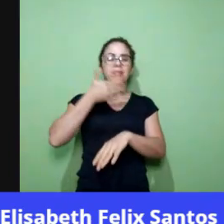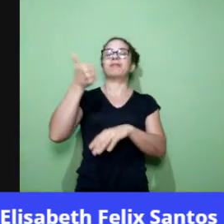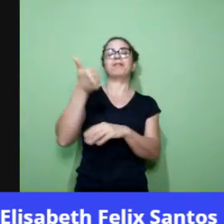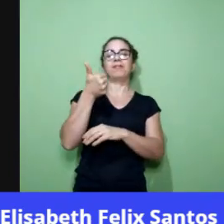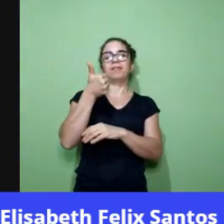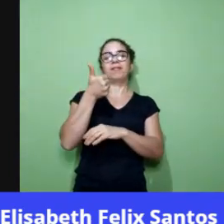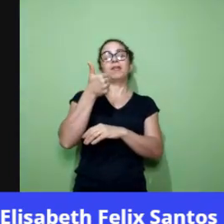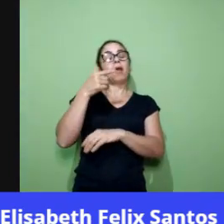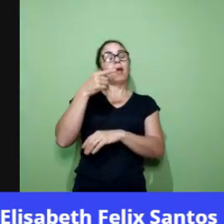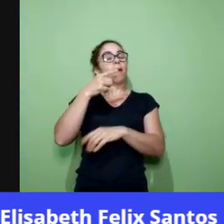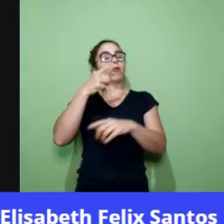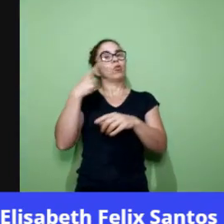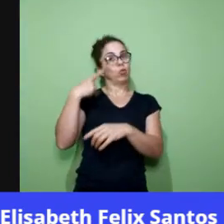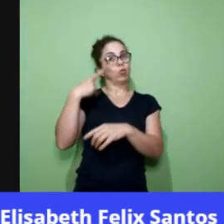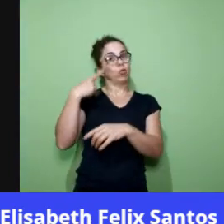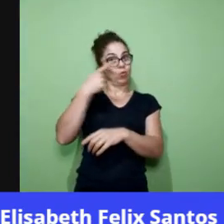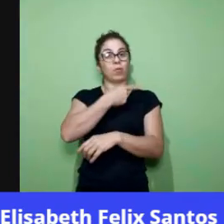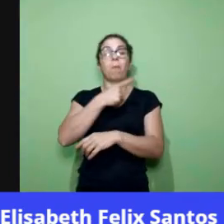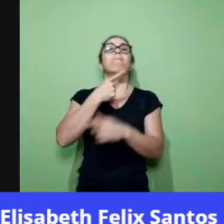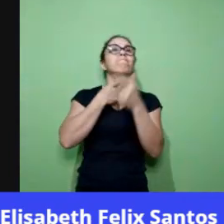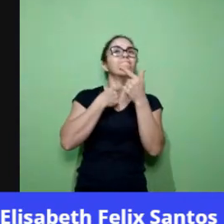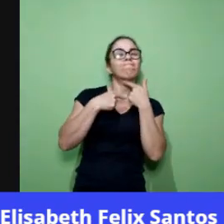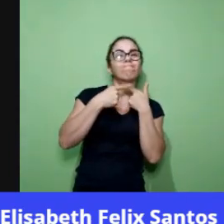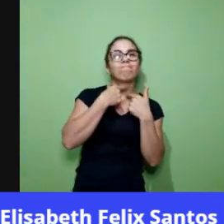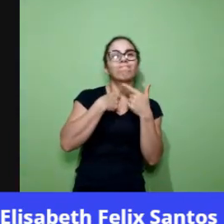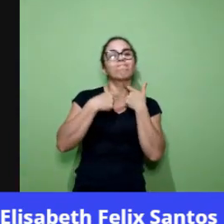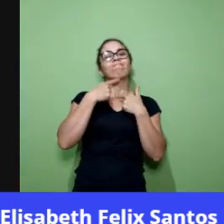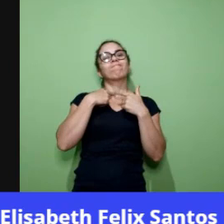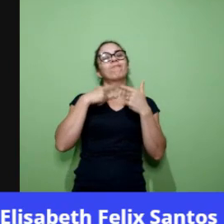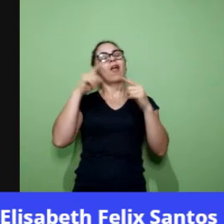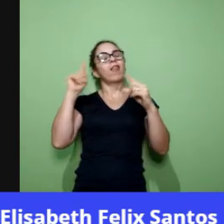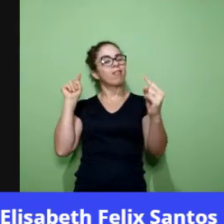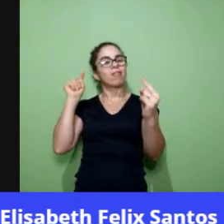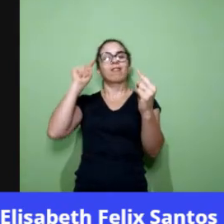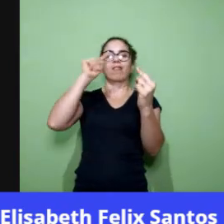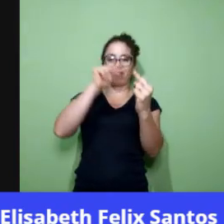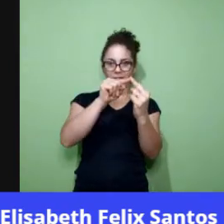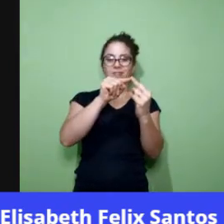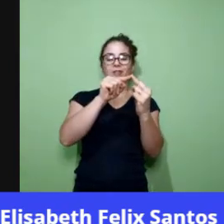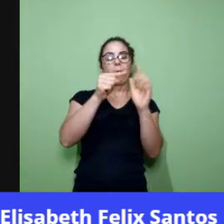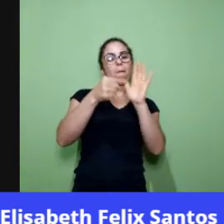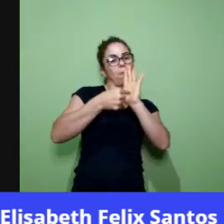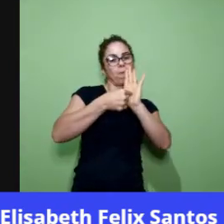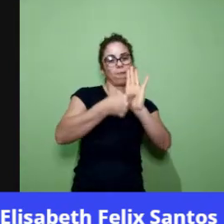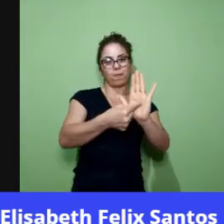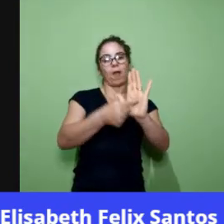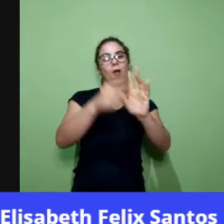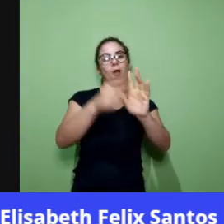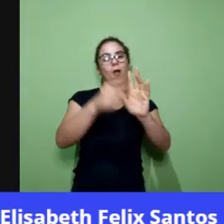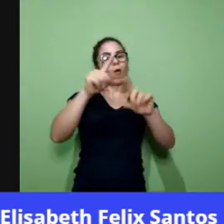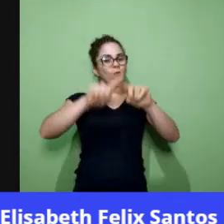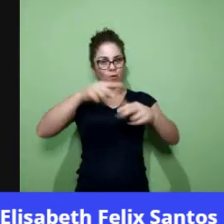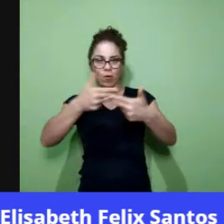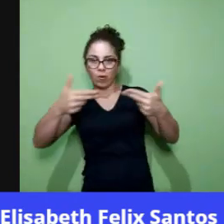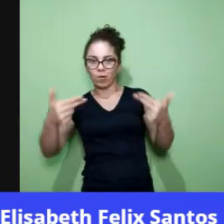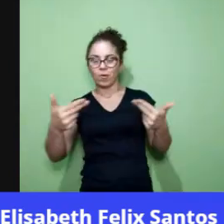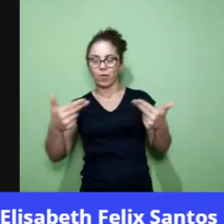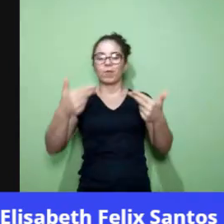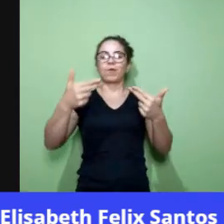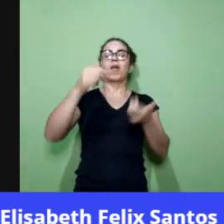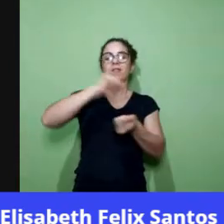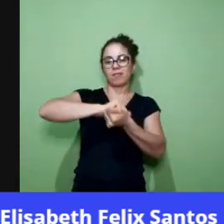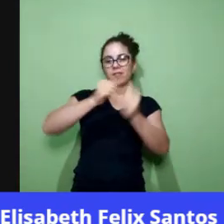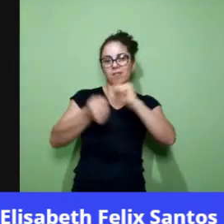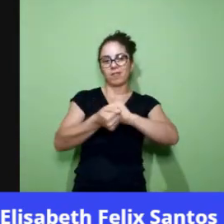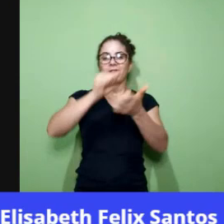realmente que a gente tenha atingido o nosso objetivo de demonstrar alguns recursos e adequações de atividades